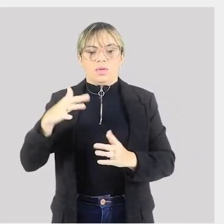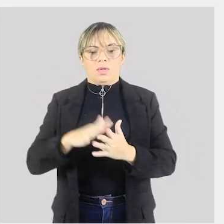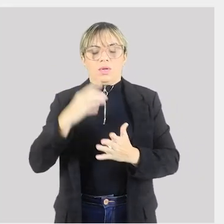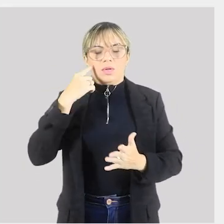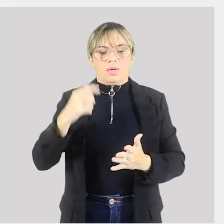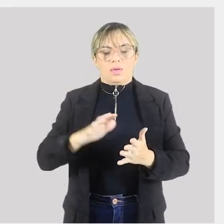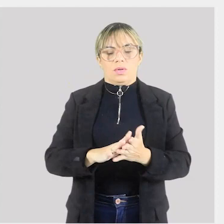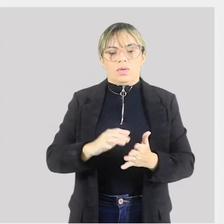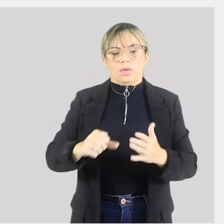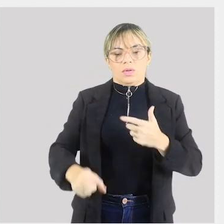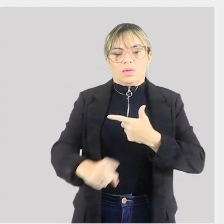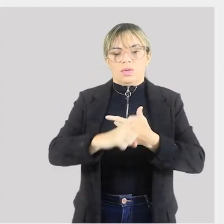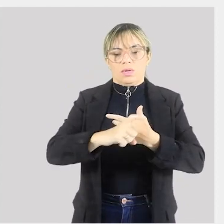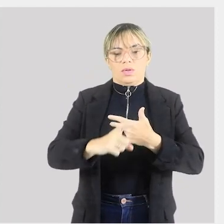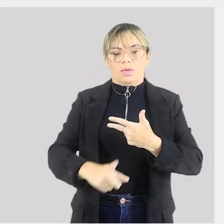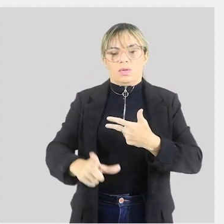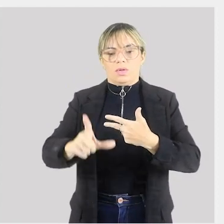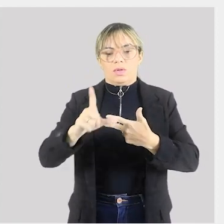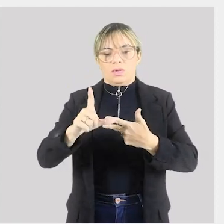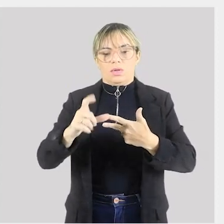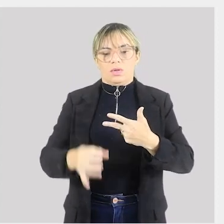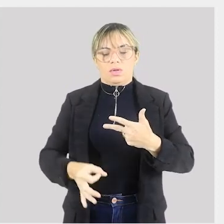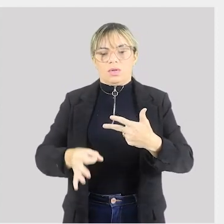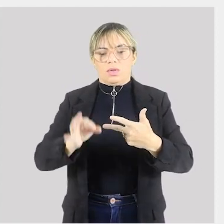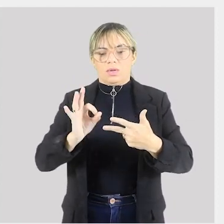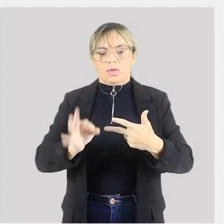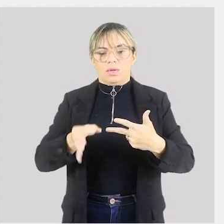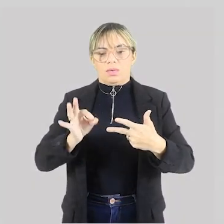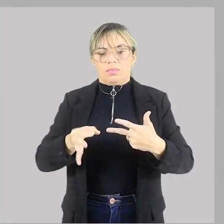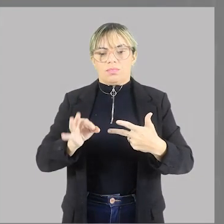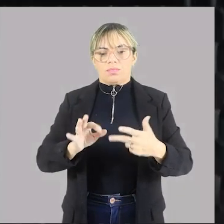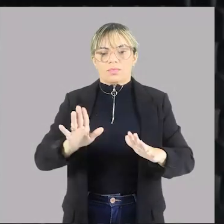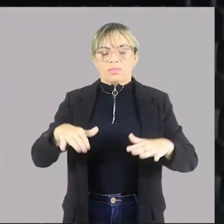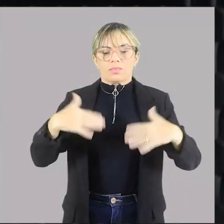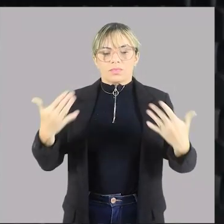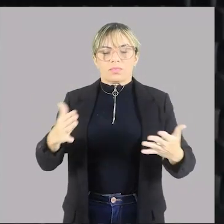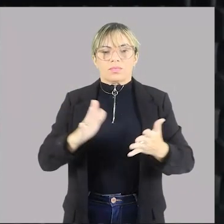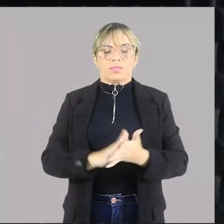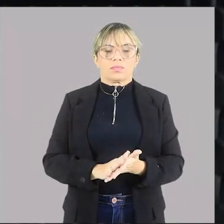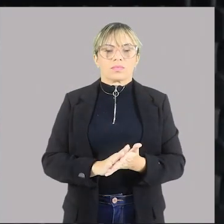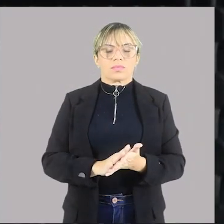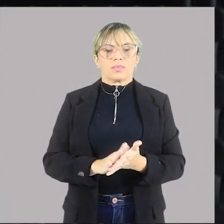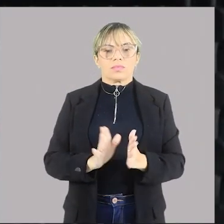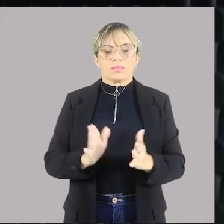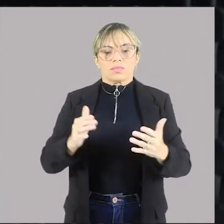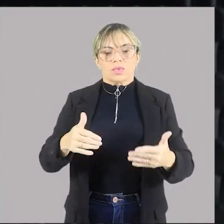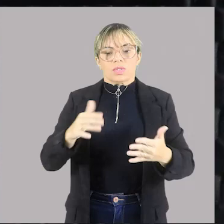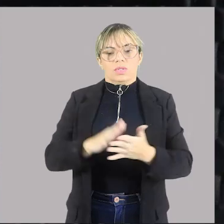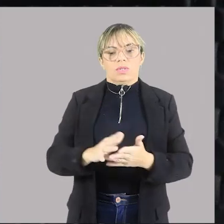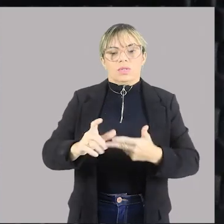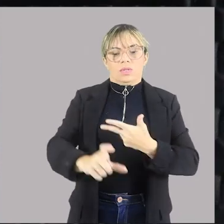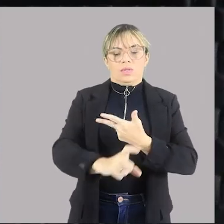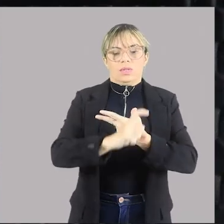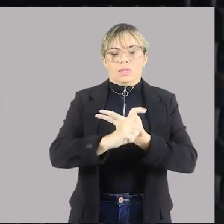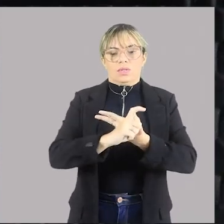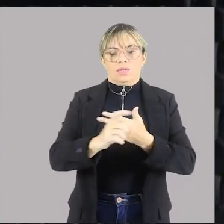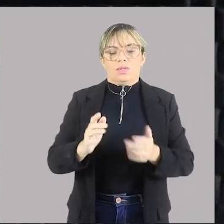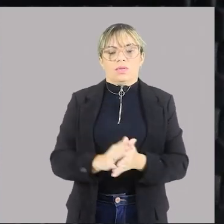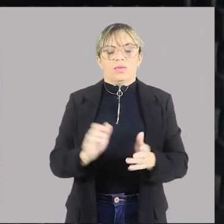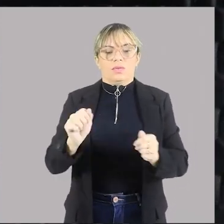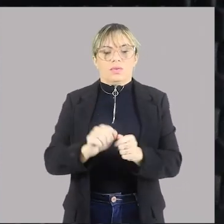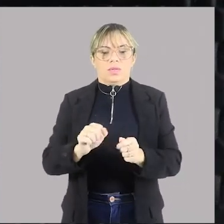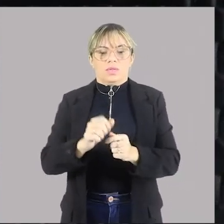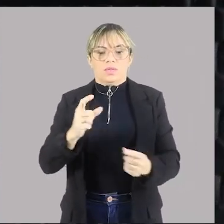poder executivo, o poder legislativo e o poder judiciário. Pessoal, o poder executivo é aquele que exerce